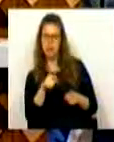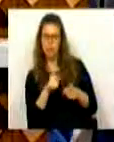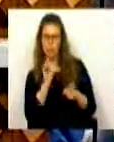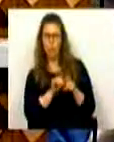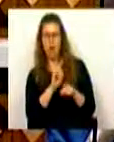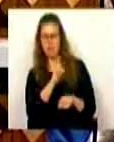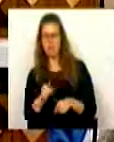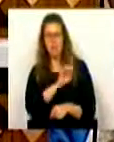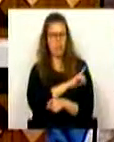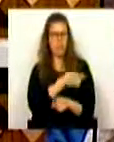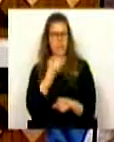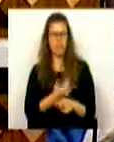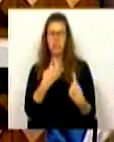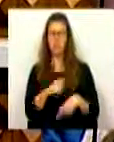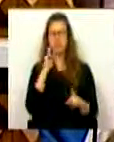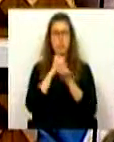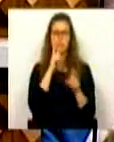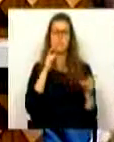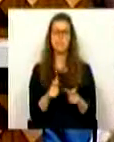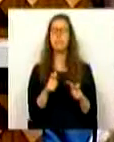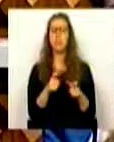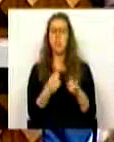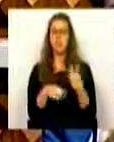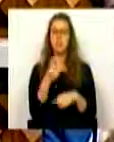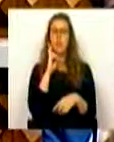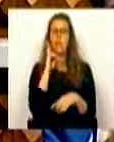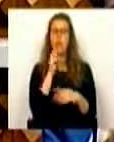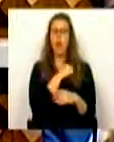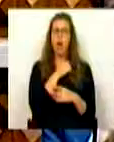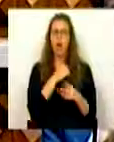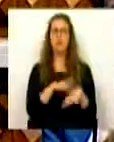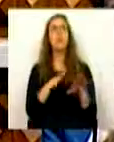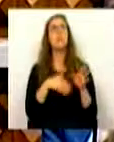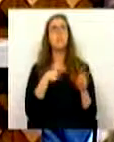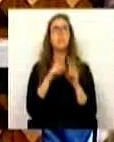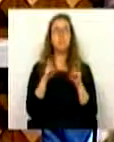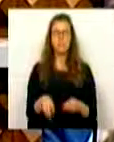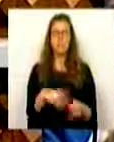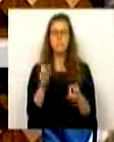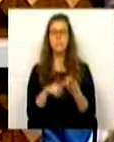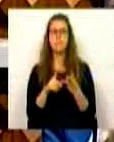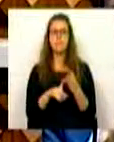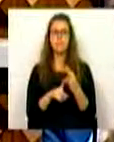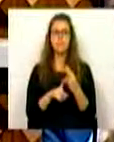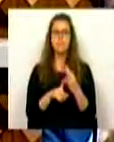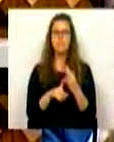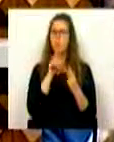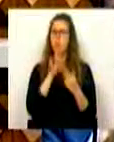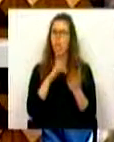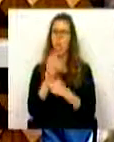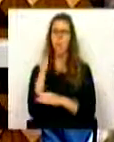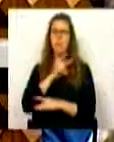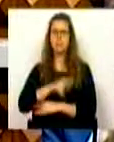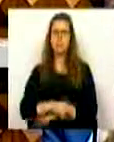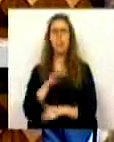competente para a supervisão de vendedores de valores mobiliários resultantes da titularização, a designação do Banco de